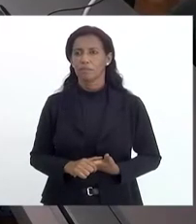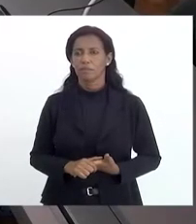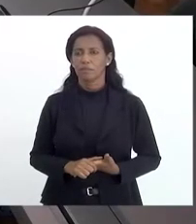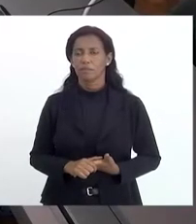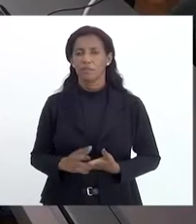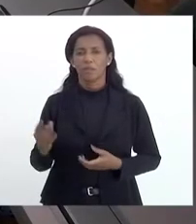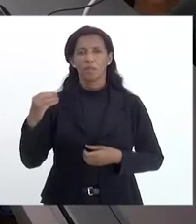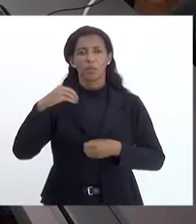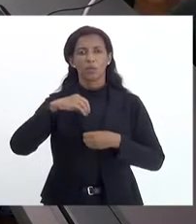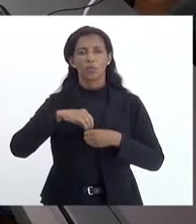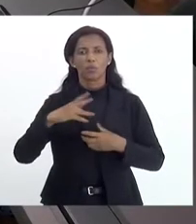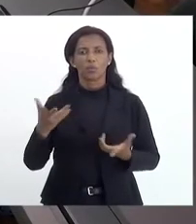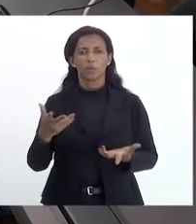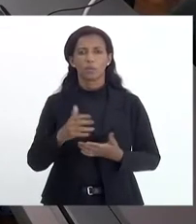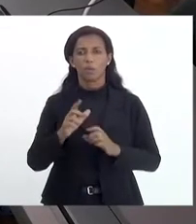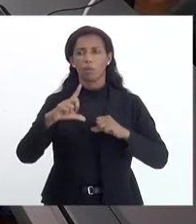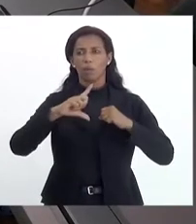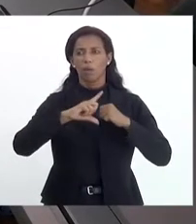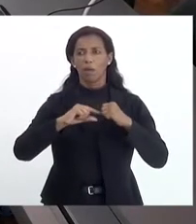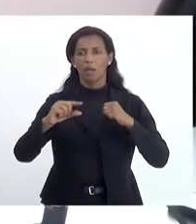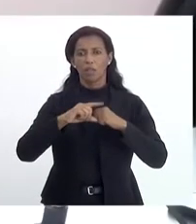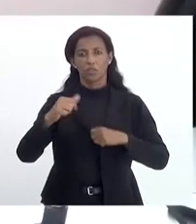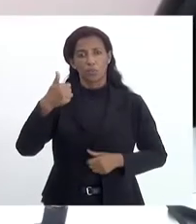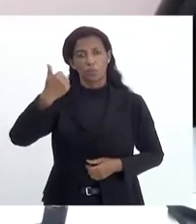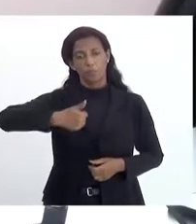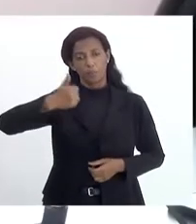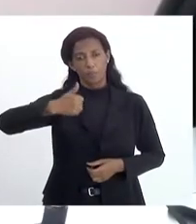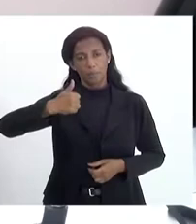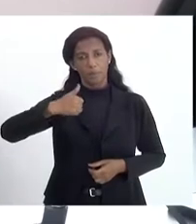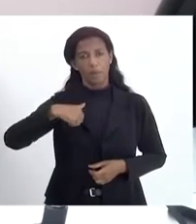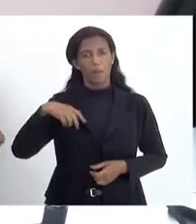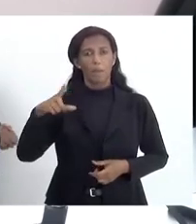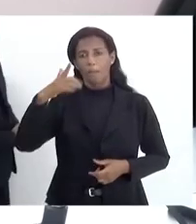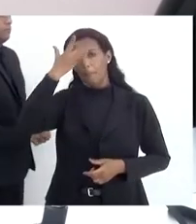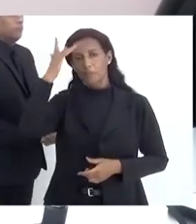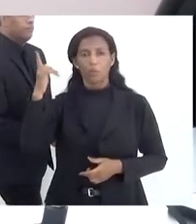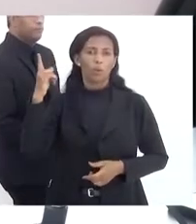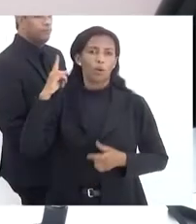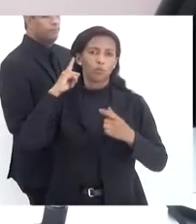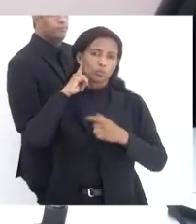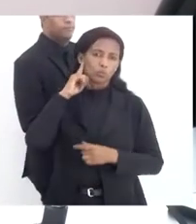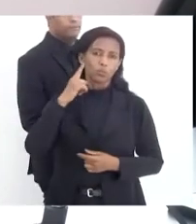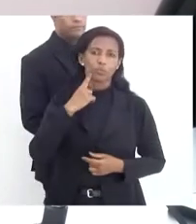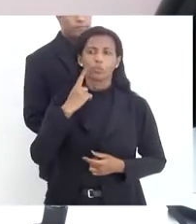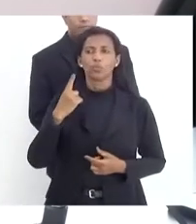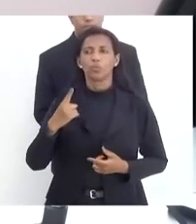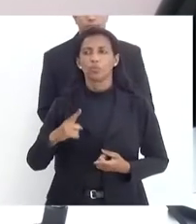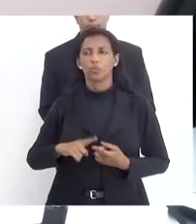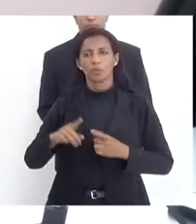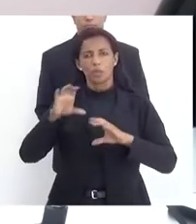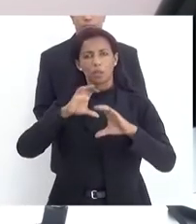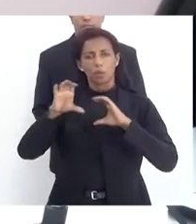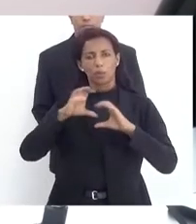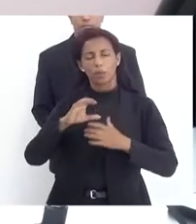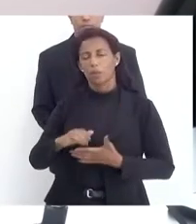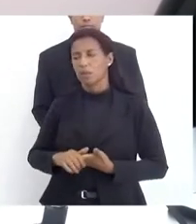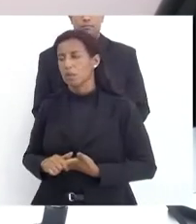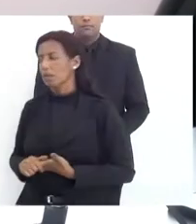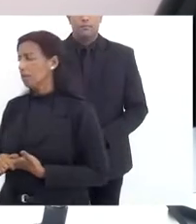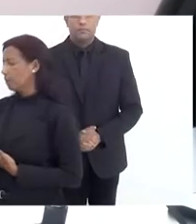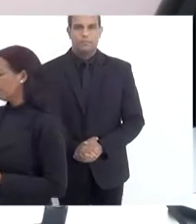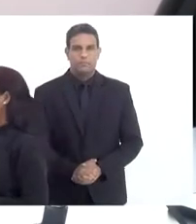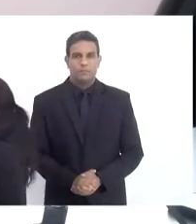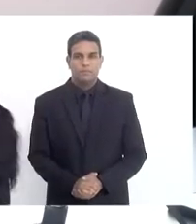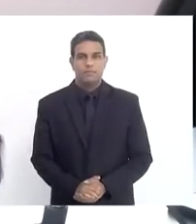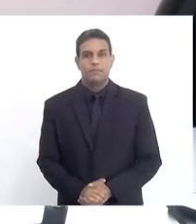uma inclusão para... No artigo 1º está sendo para indivíduos surdos, prejuízo na comunicação,